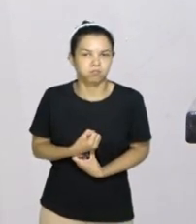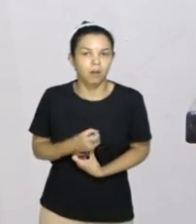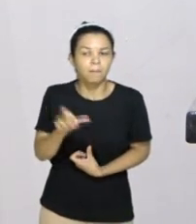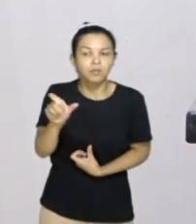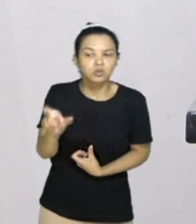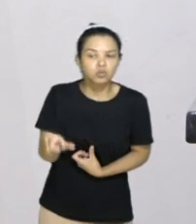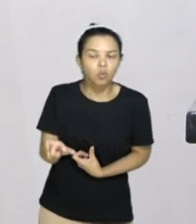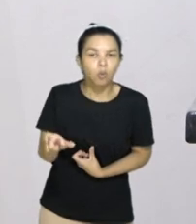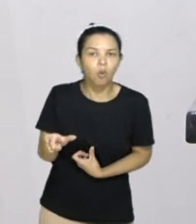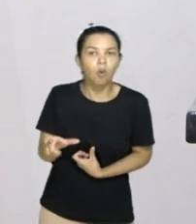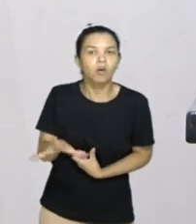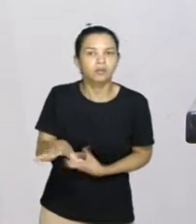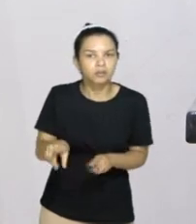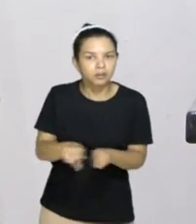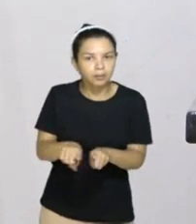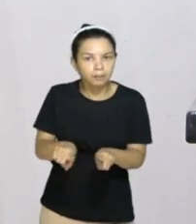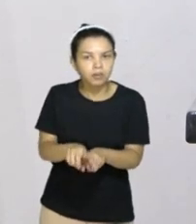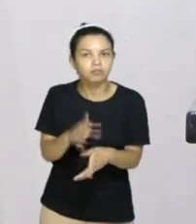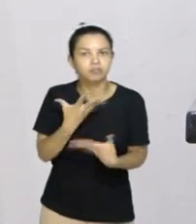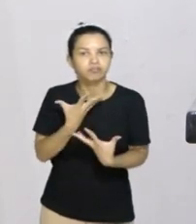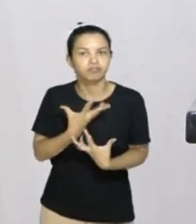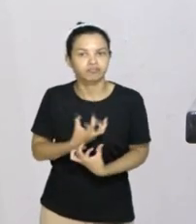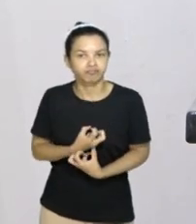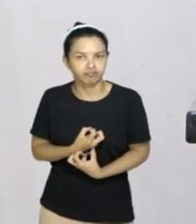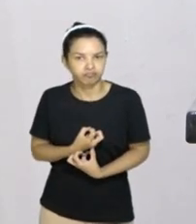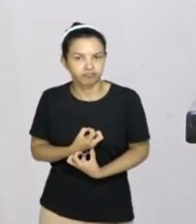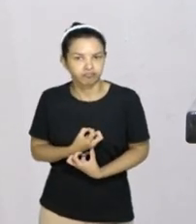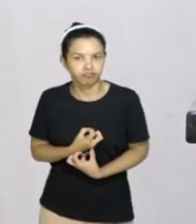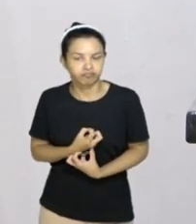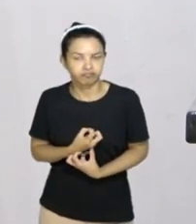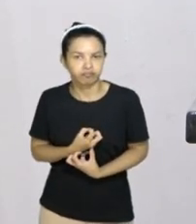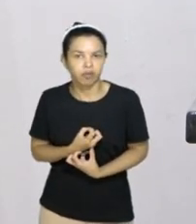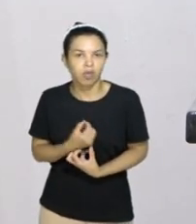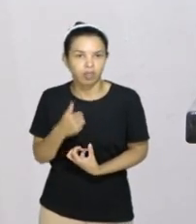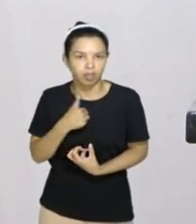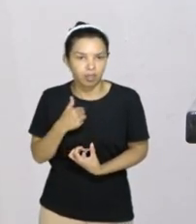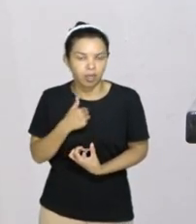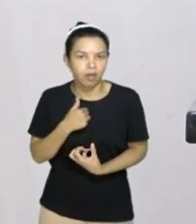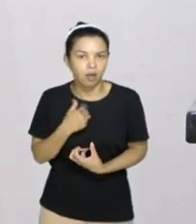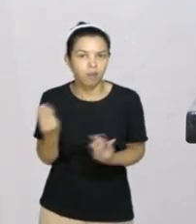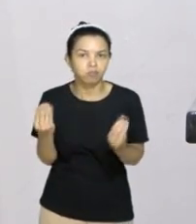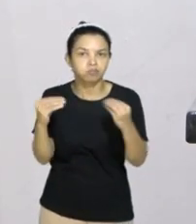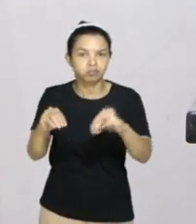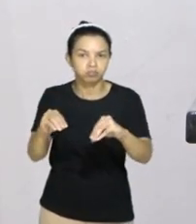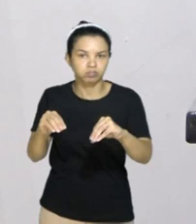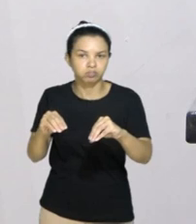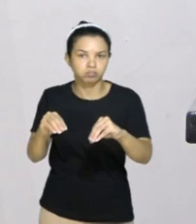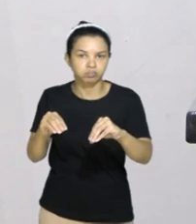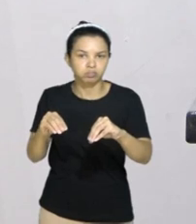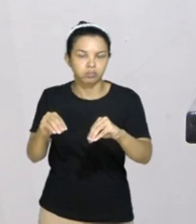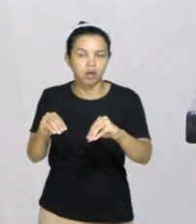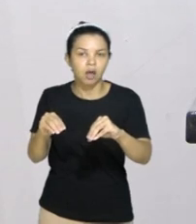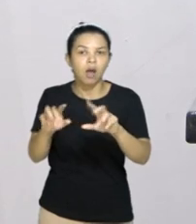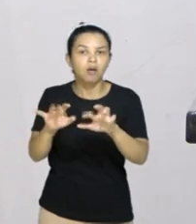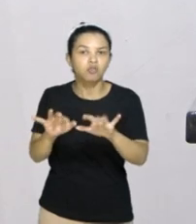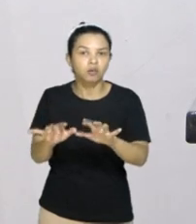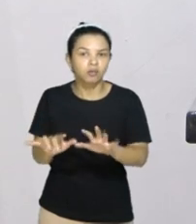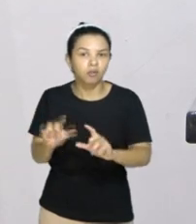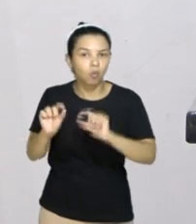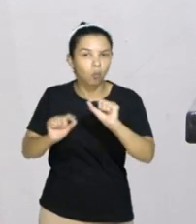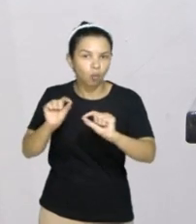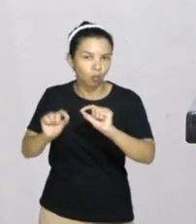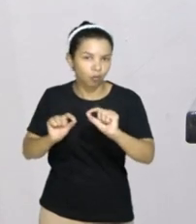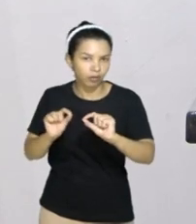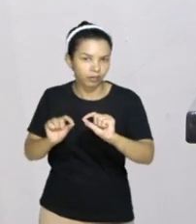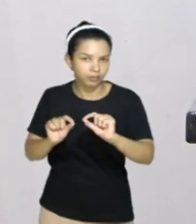publicação no intuito de preservar e proteger a servidora escrever da seguinte forma